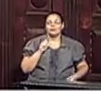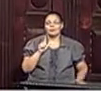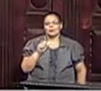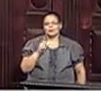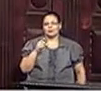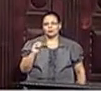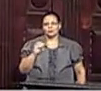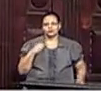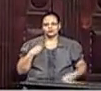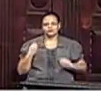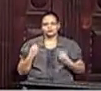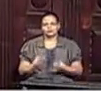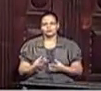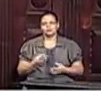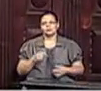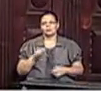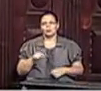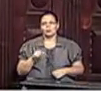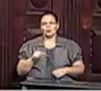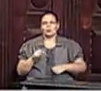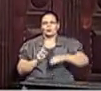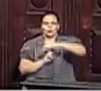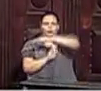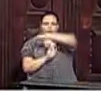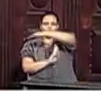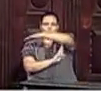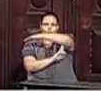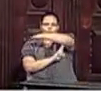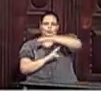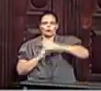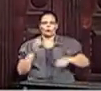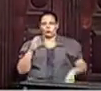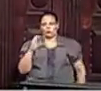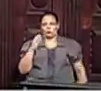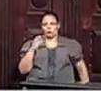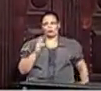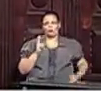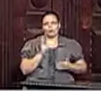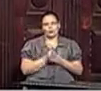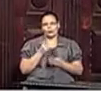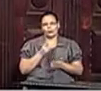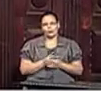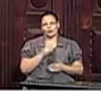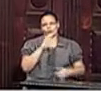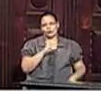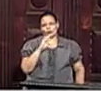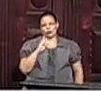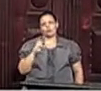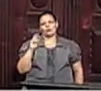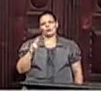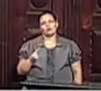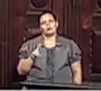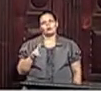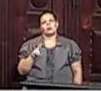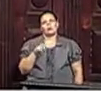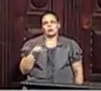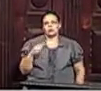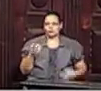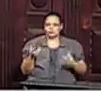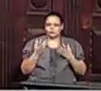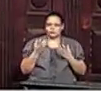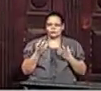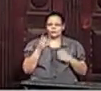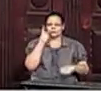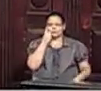da concessão da ponte Rio-Niterói, que essa mesma CCR era concessionária. Ela queria,